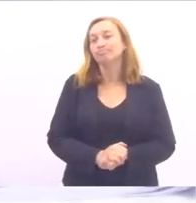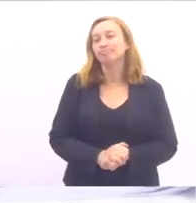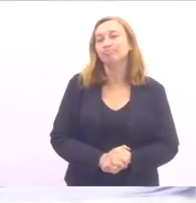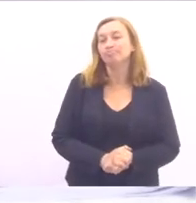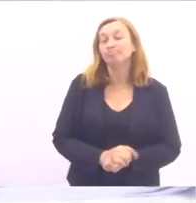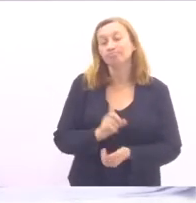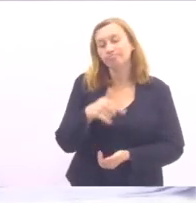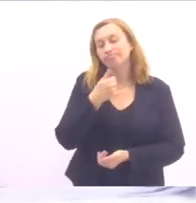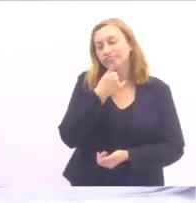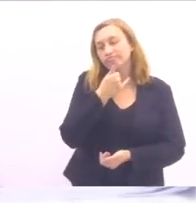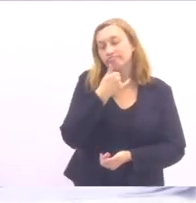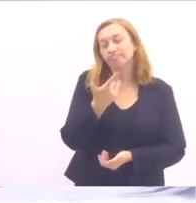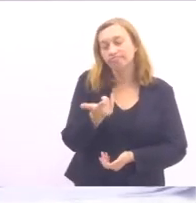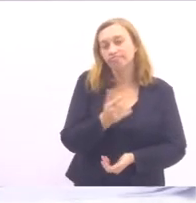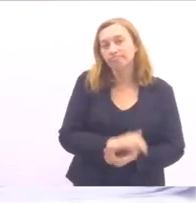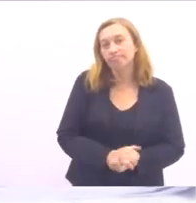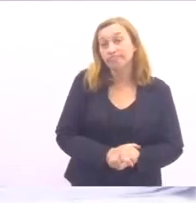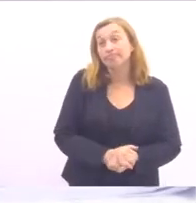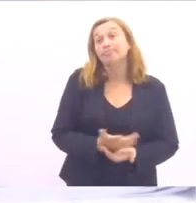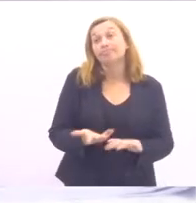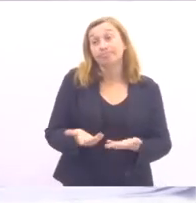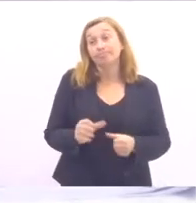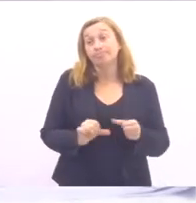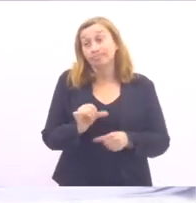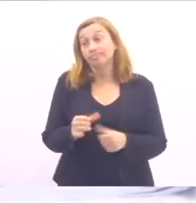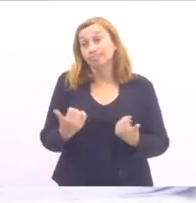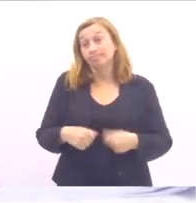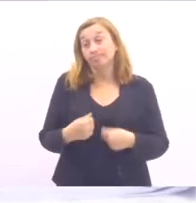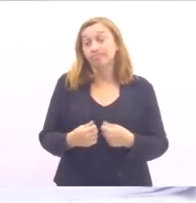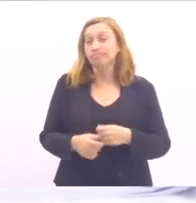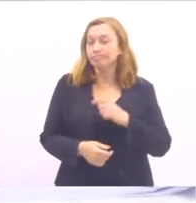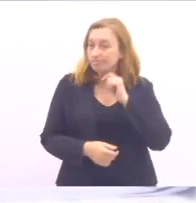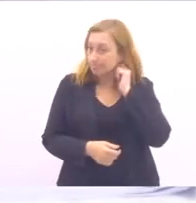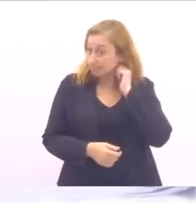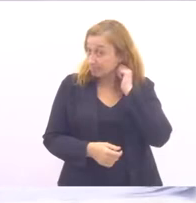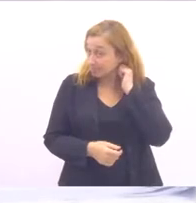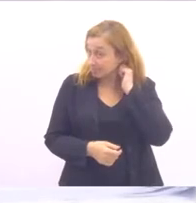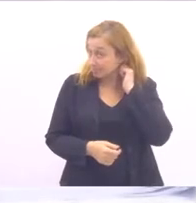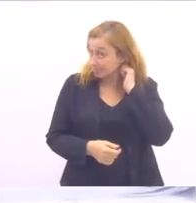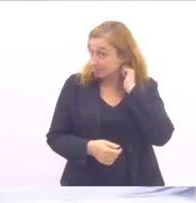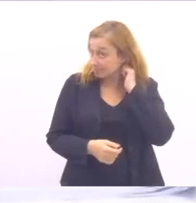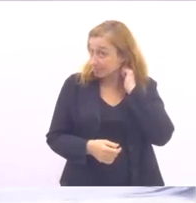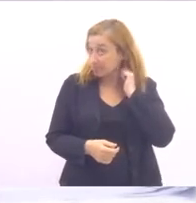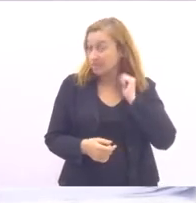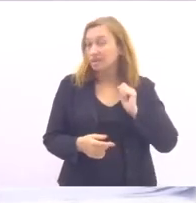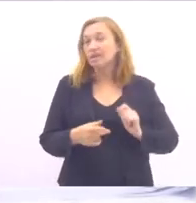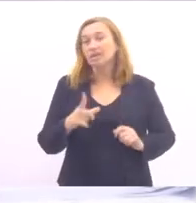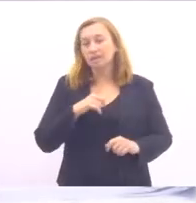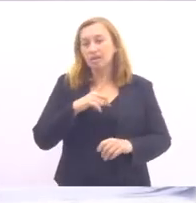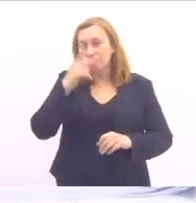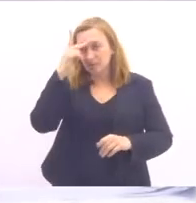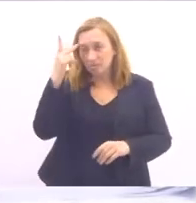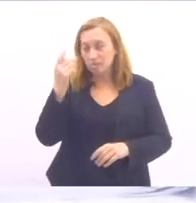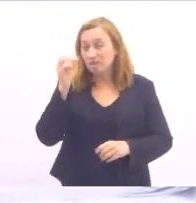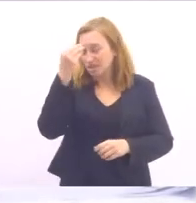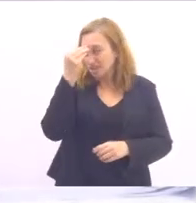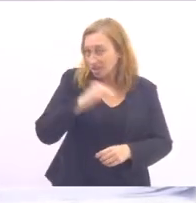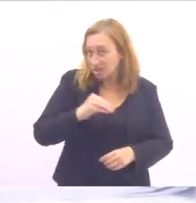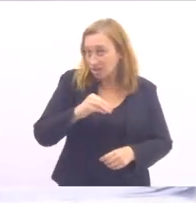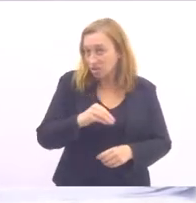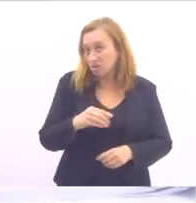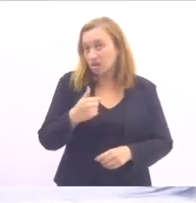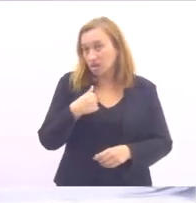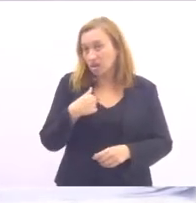uma tristeza, mas é o que a gente tem que mudar. Tem gente que tenta um pouquinho e para logo adiante. Eu